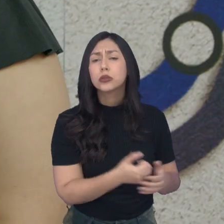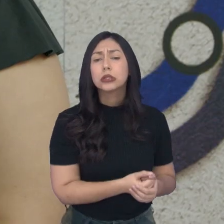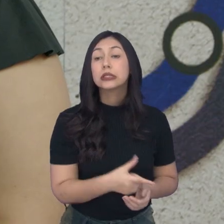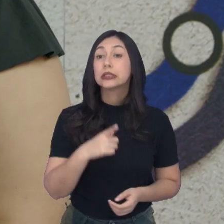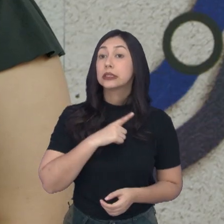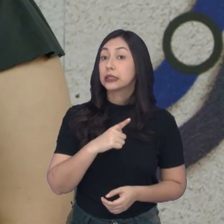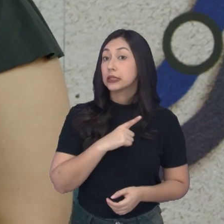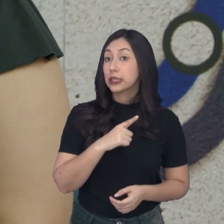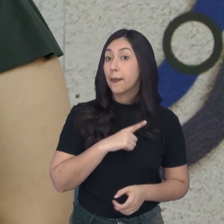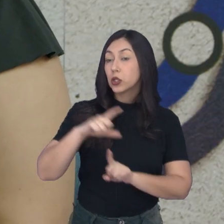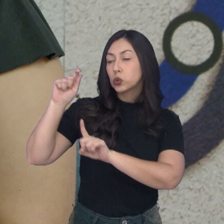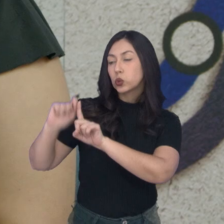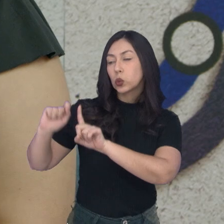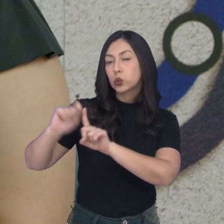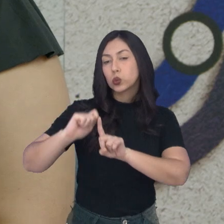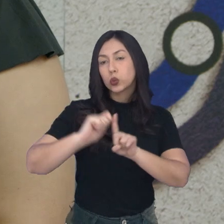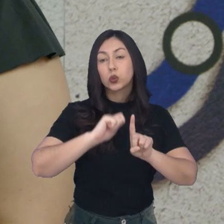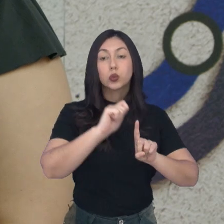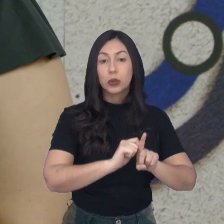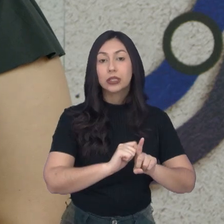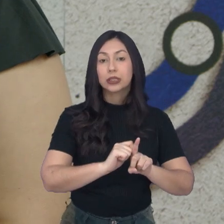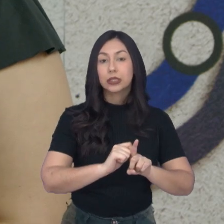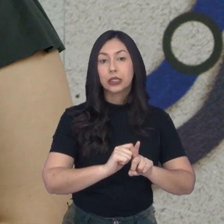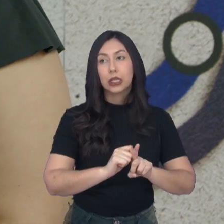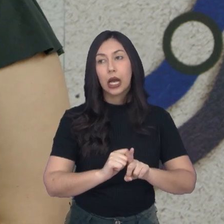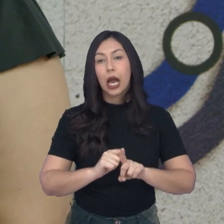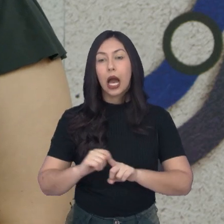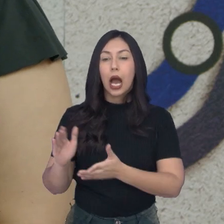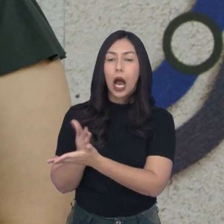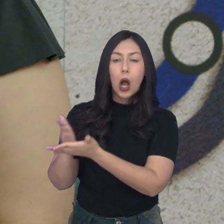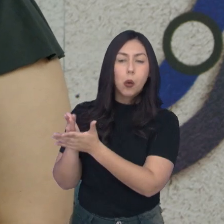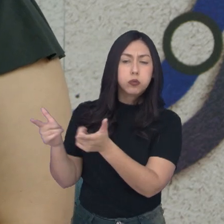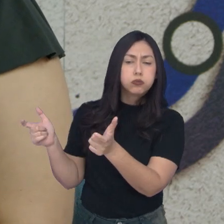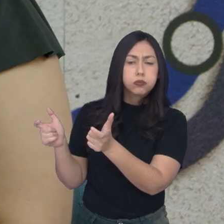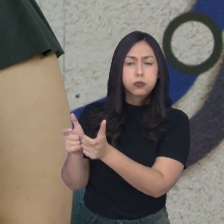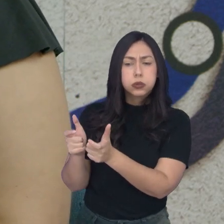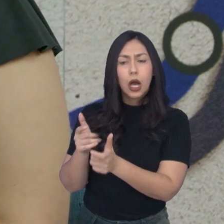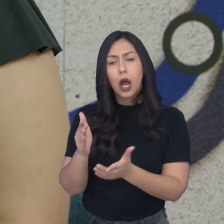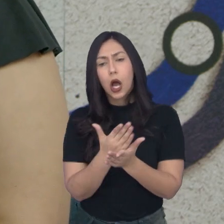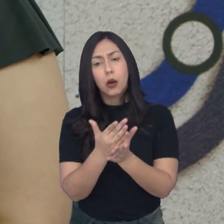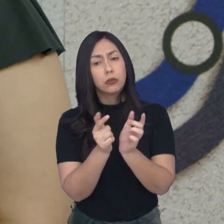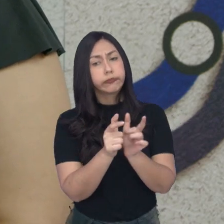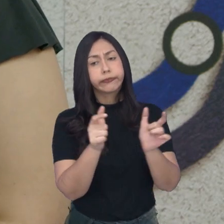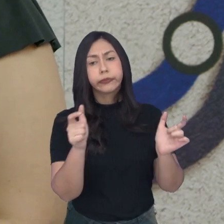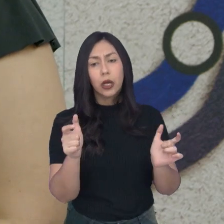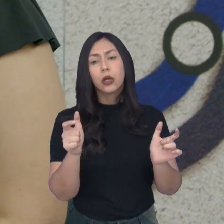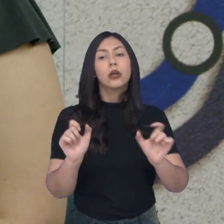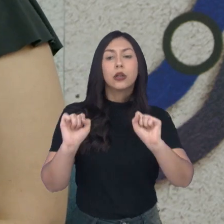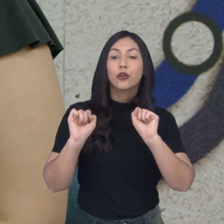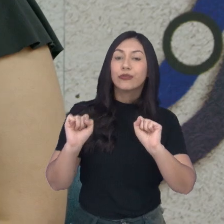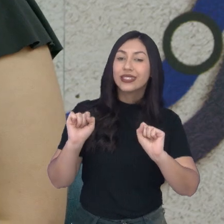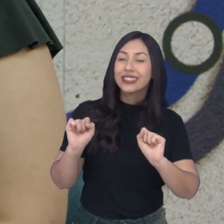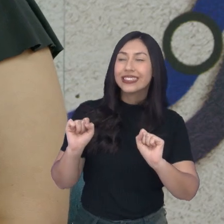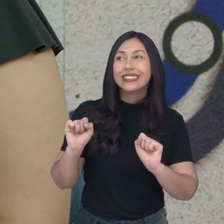temos feiras mensais, né? Umas menores, né? E outras um pouco maiores, para poder dar um